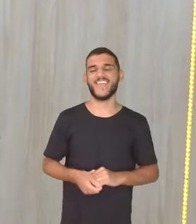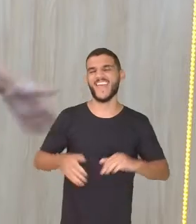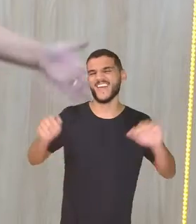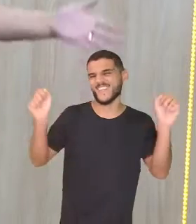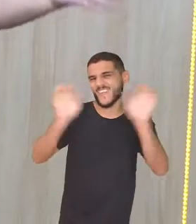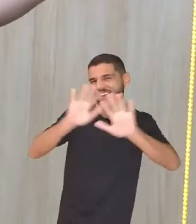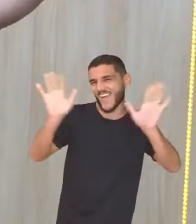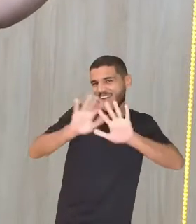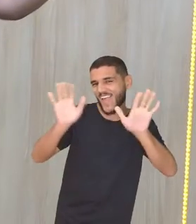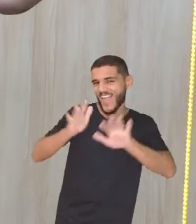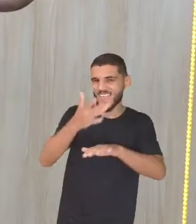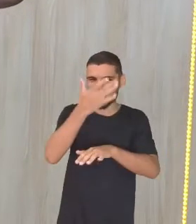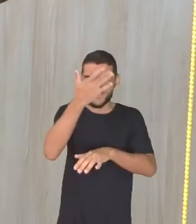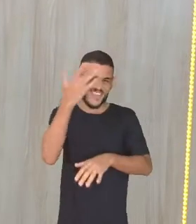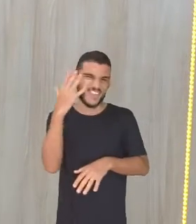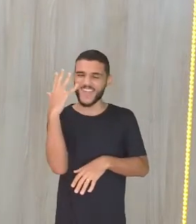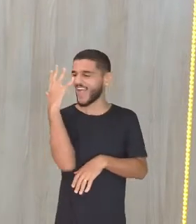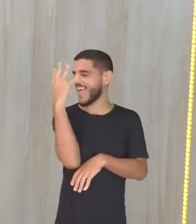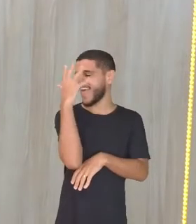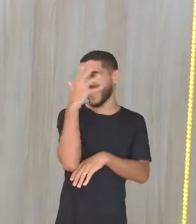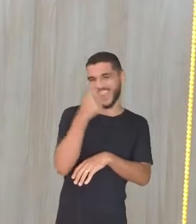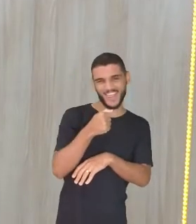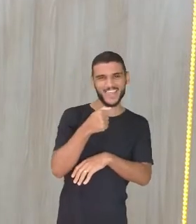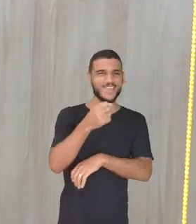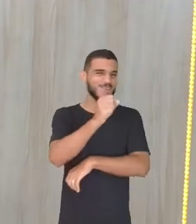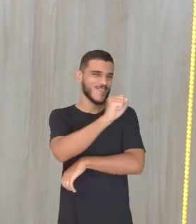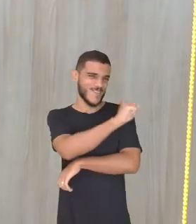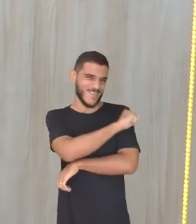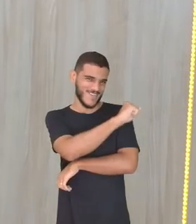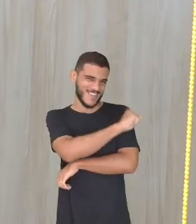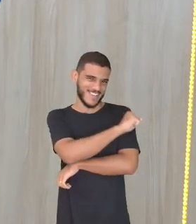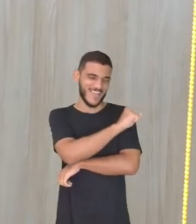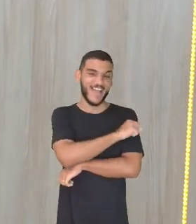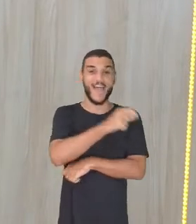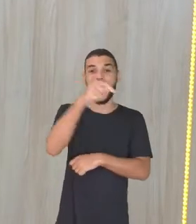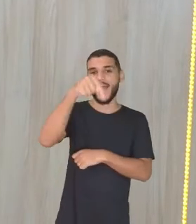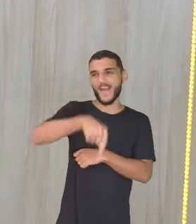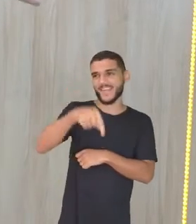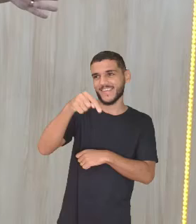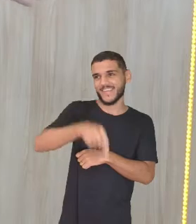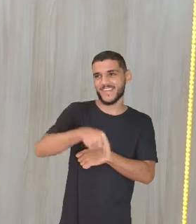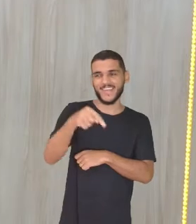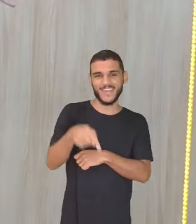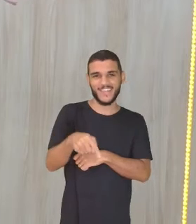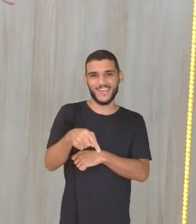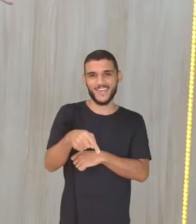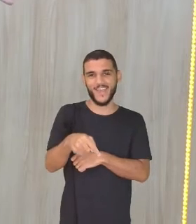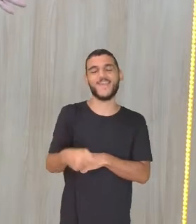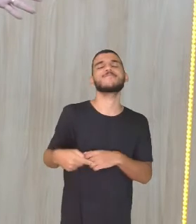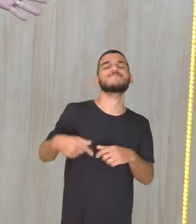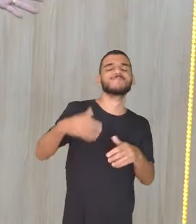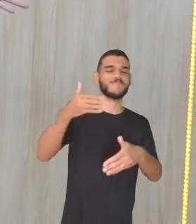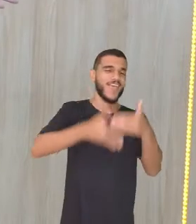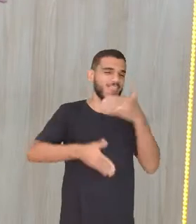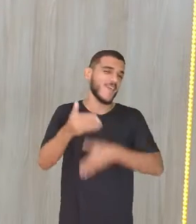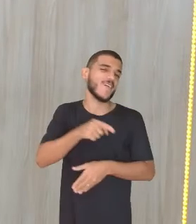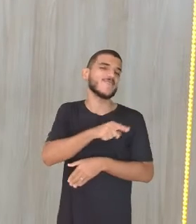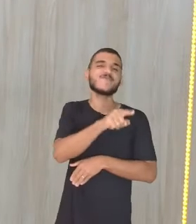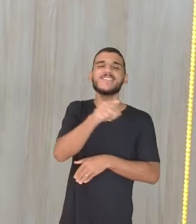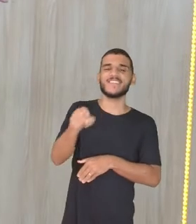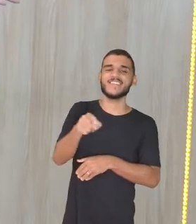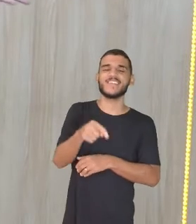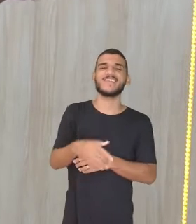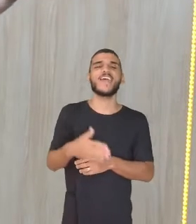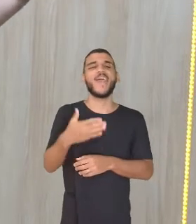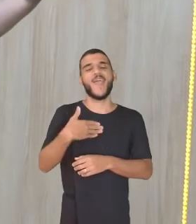Aê, meu povo lindo do 8º ano, tô aqui chegando, ó, na área, como vocês sabem,